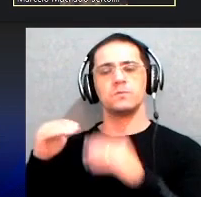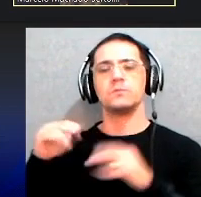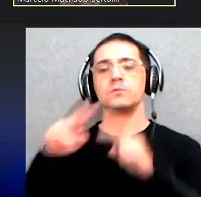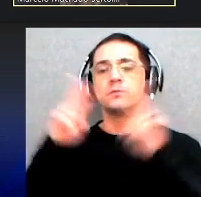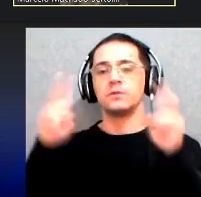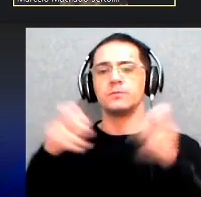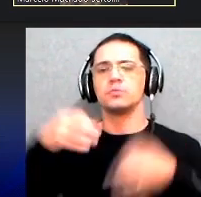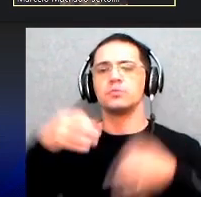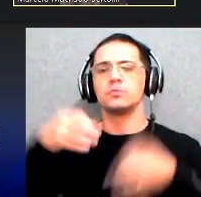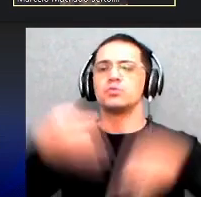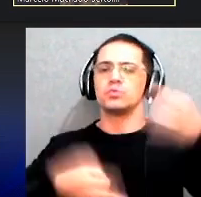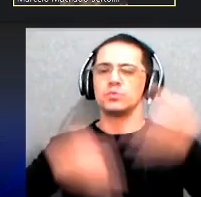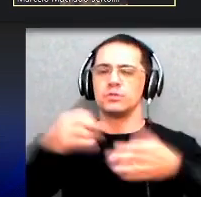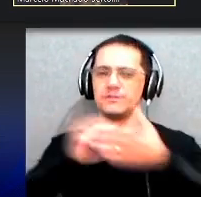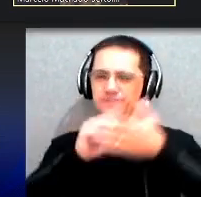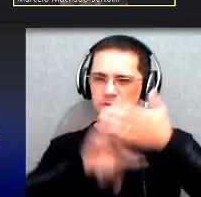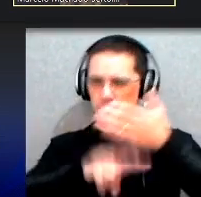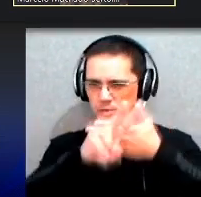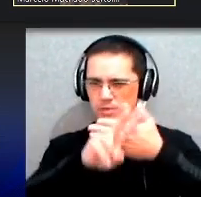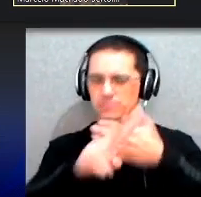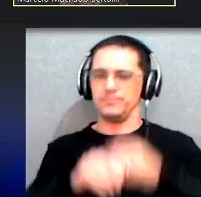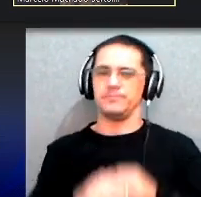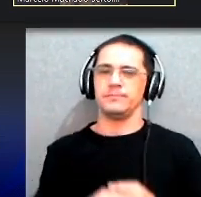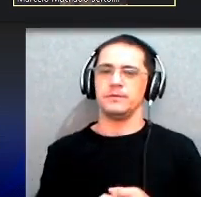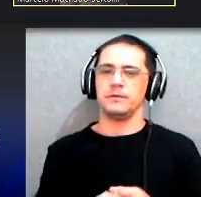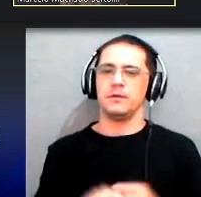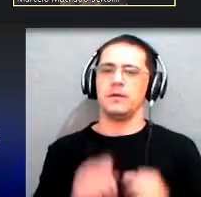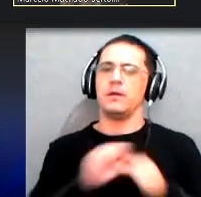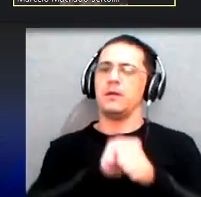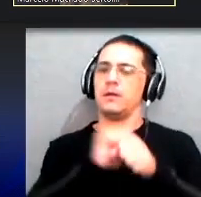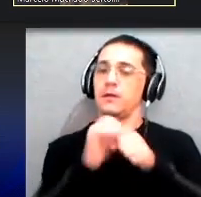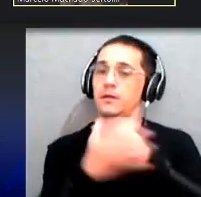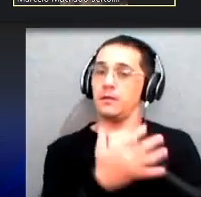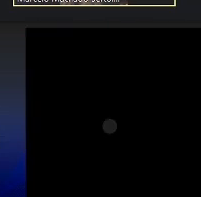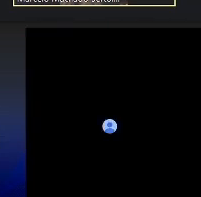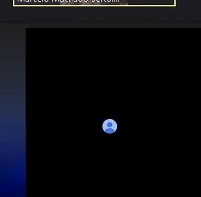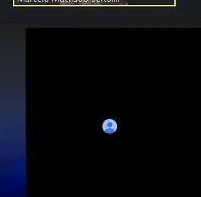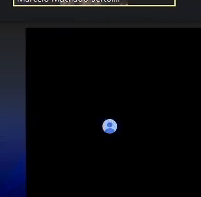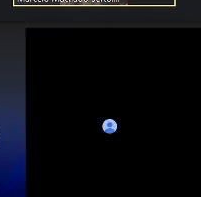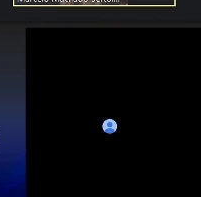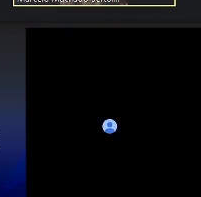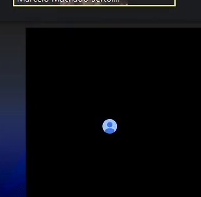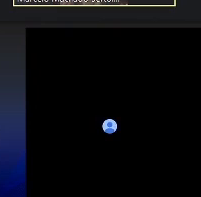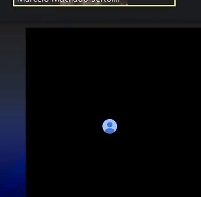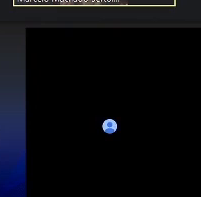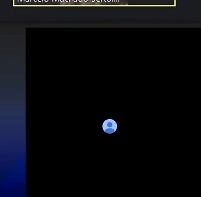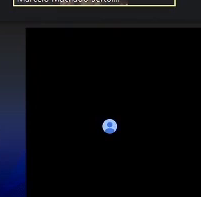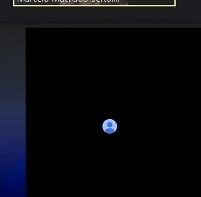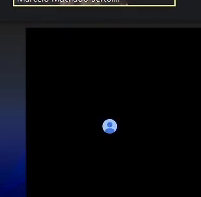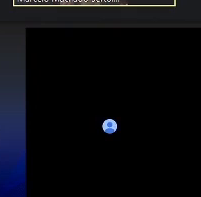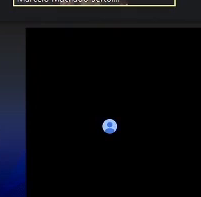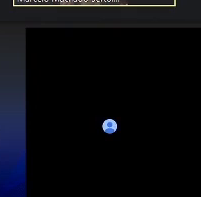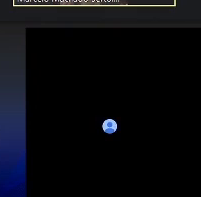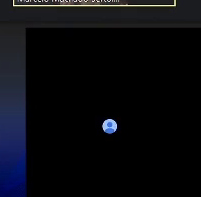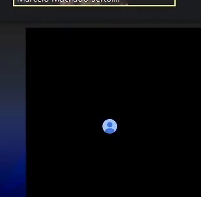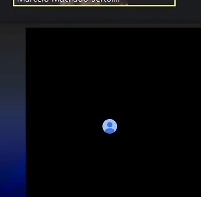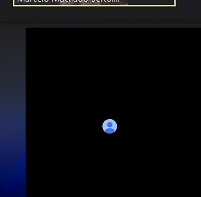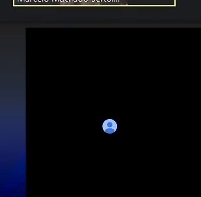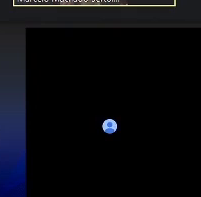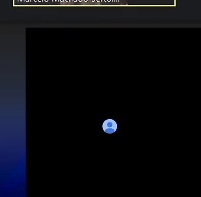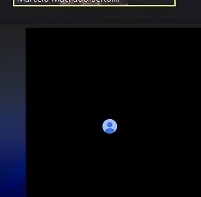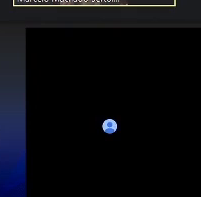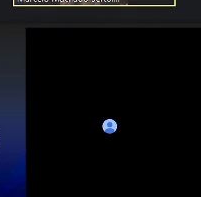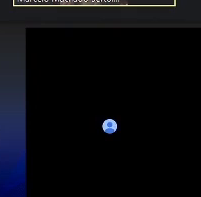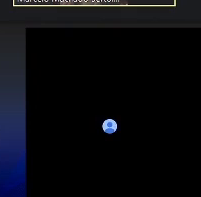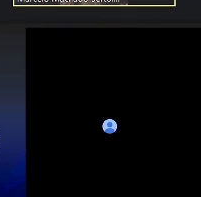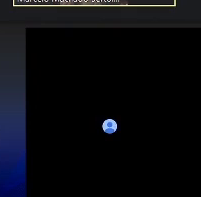criminal virtual. E penso que a pandemia pode ter nos ajudado um pouco mais neste